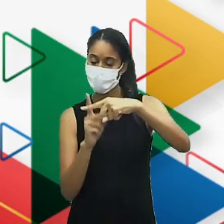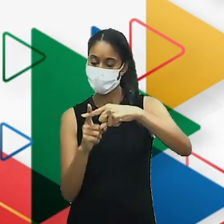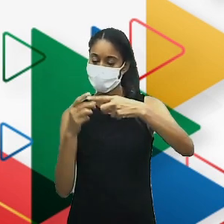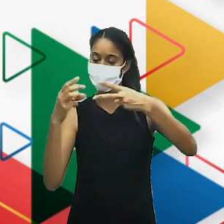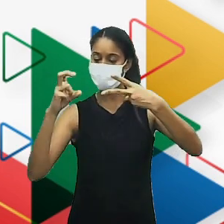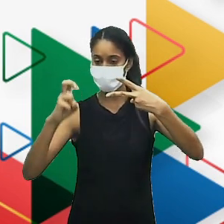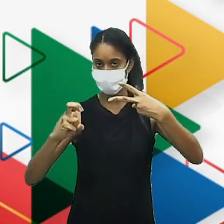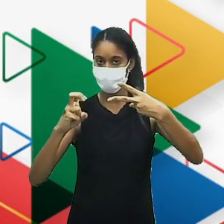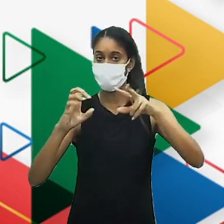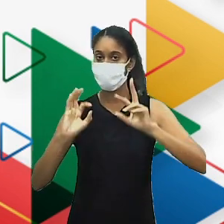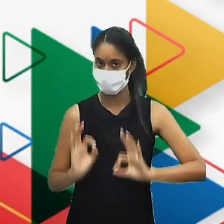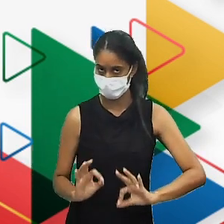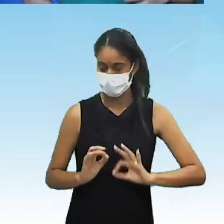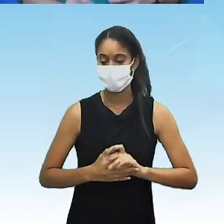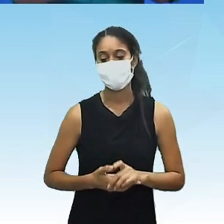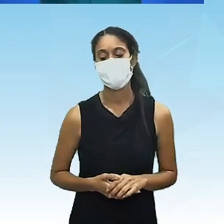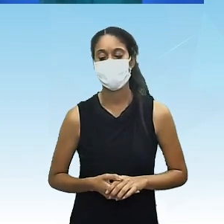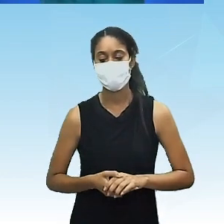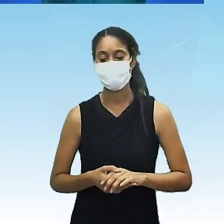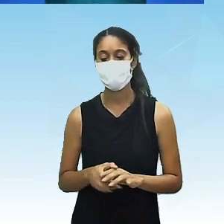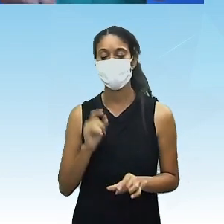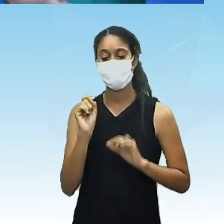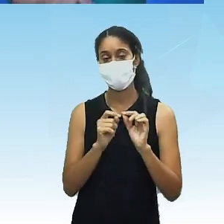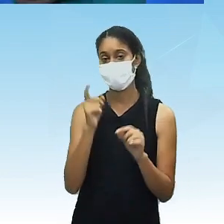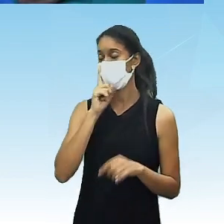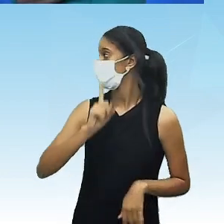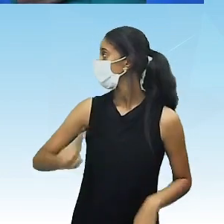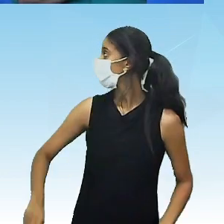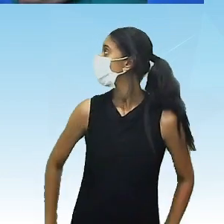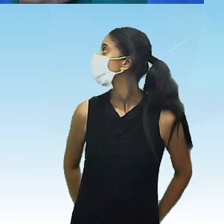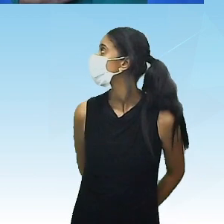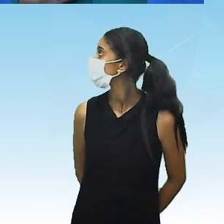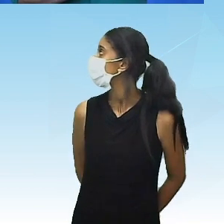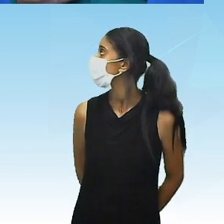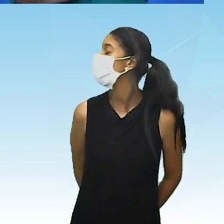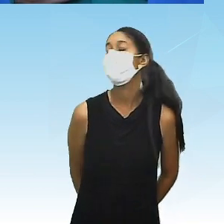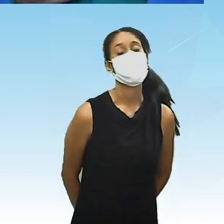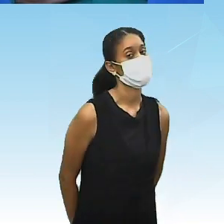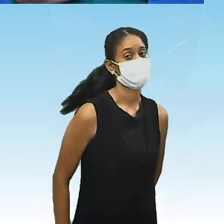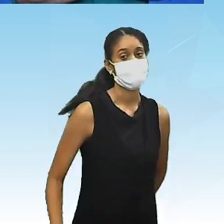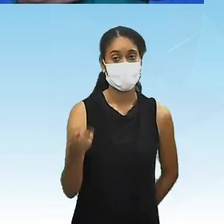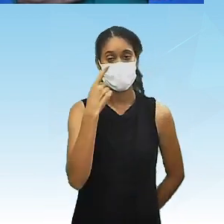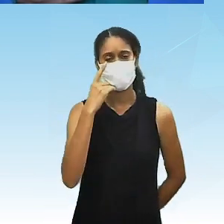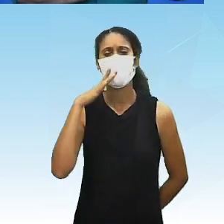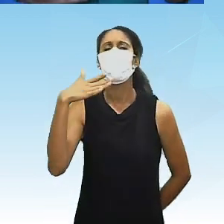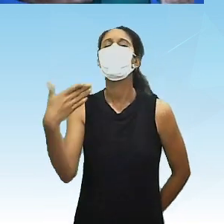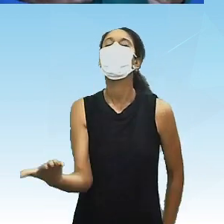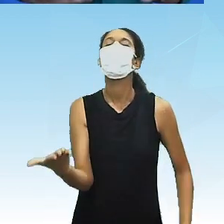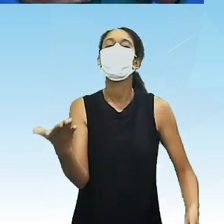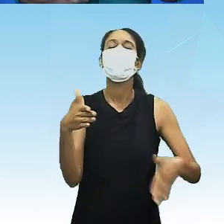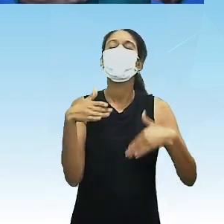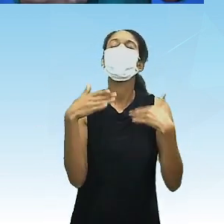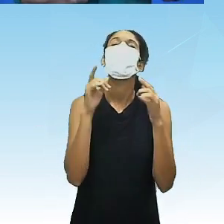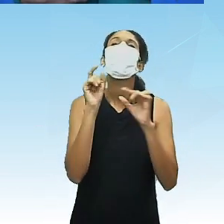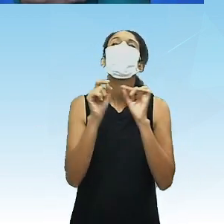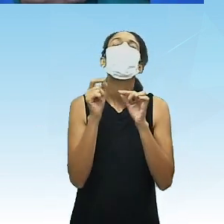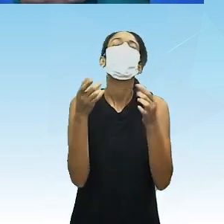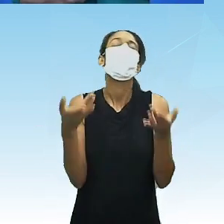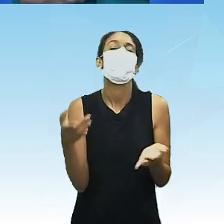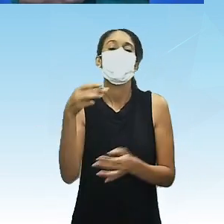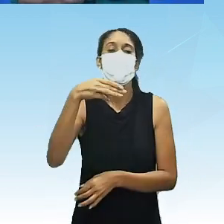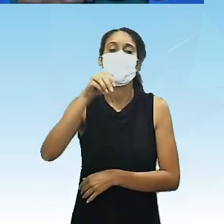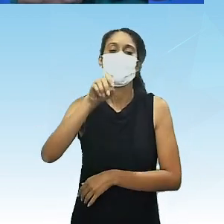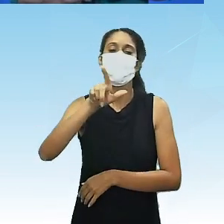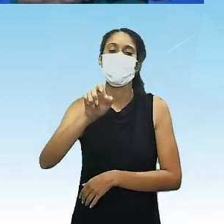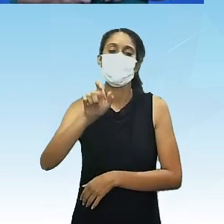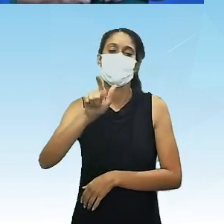é a máxima aqui? Qual é a pegada aqui? Eu tenho que analisar quem é a molécula, certo? Então veja, se a molécula tem 2